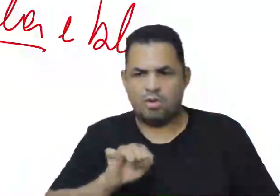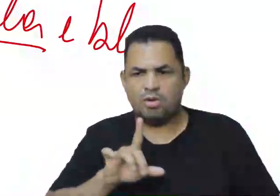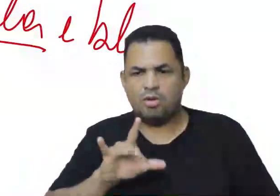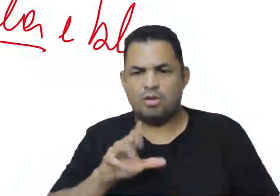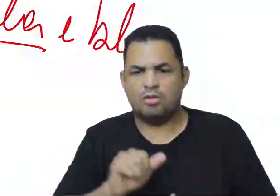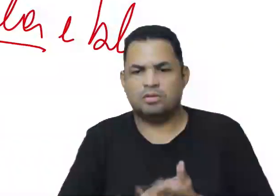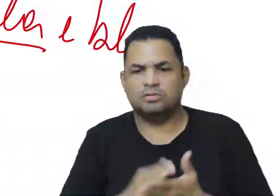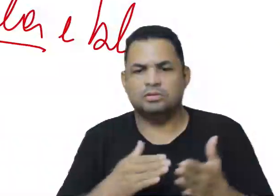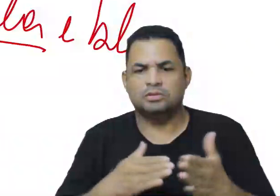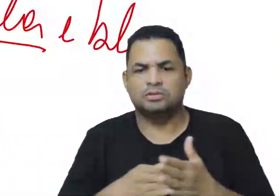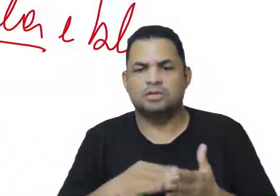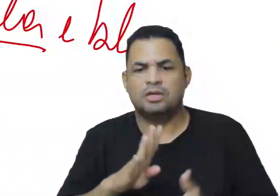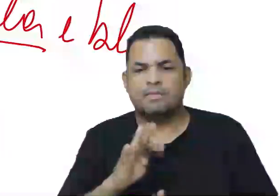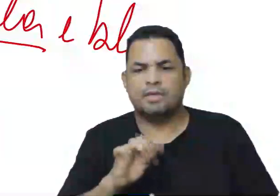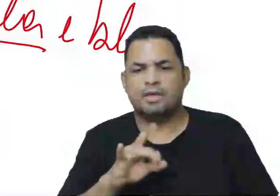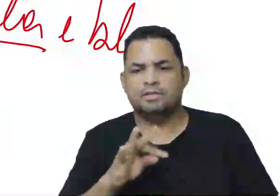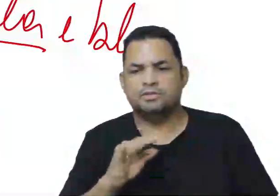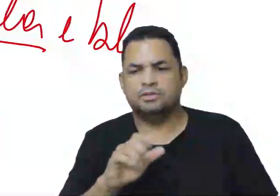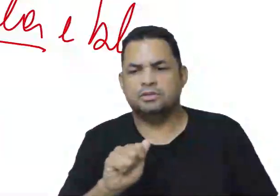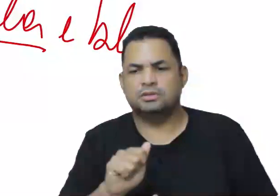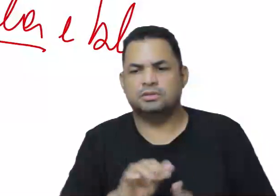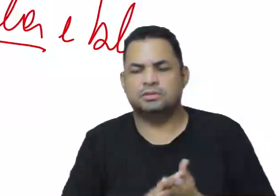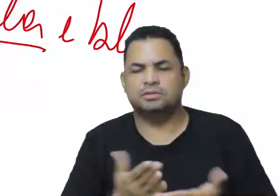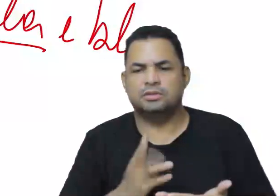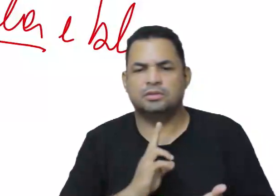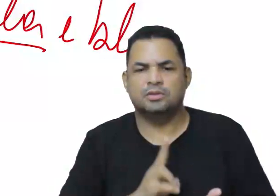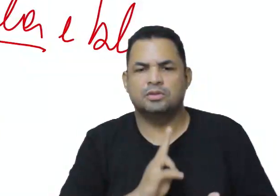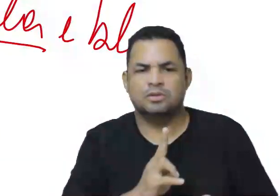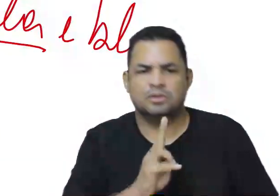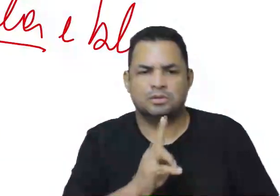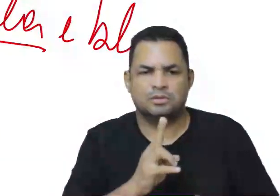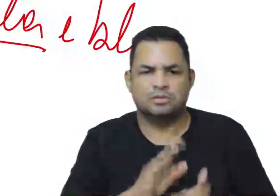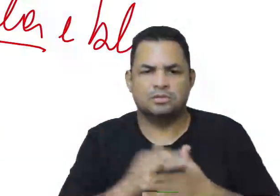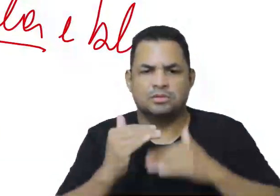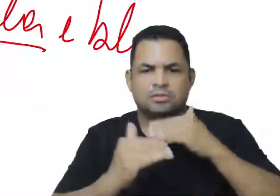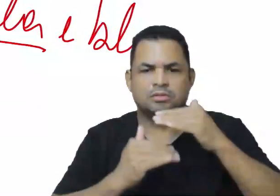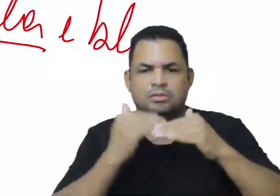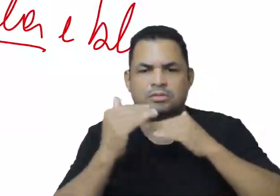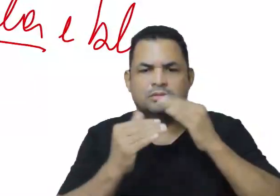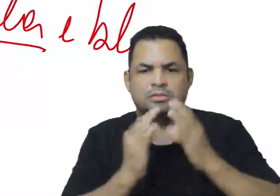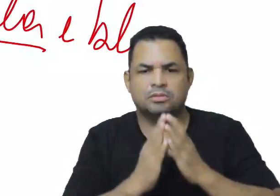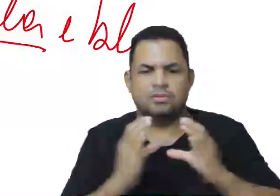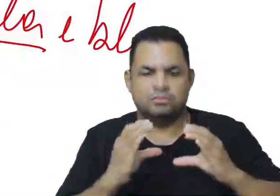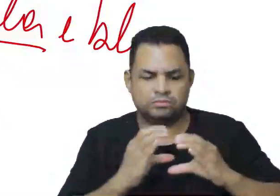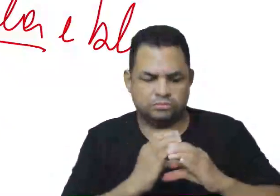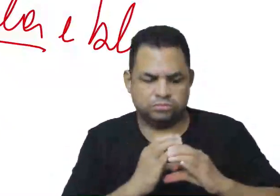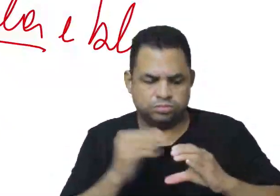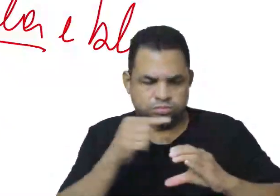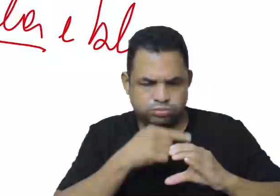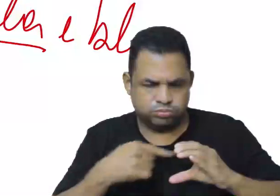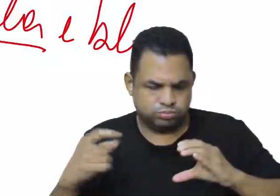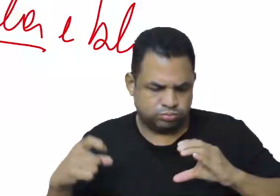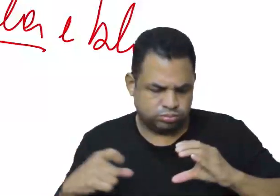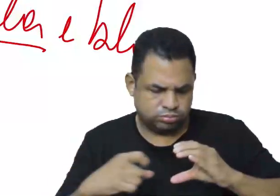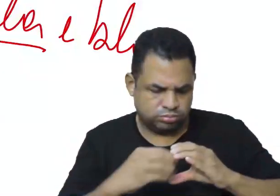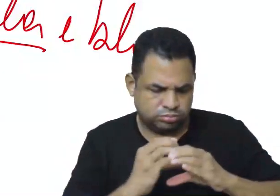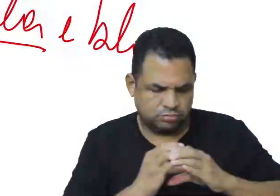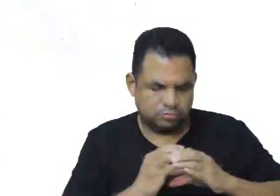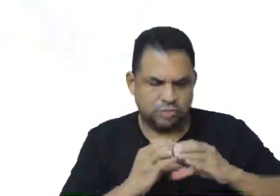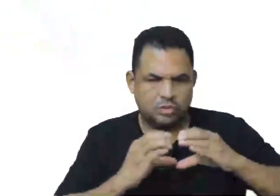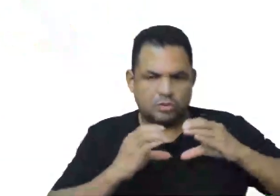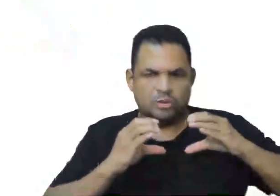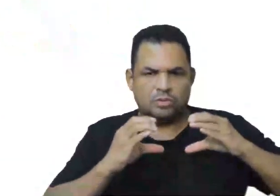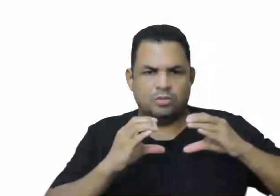em blástula, e esse já é o processo de desenvolvimento embrionário. Nesse caso aqui está acontecendo